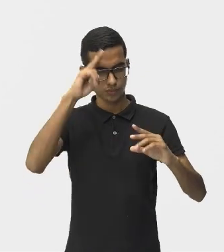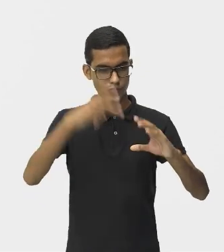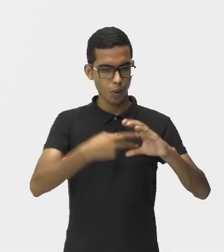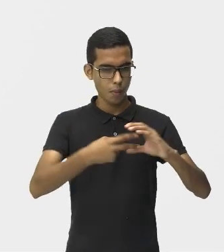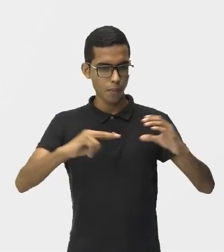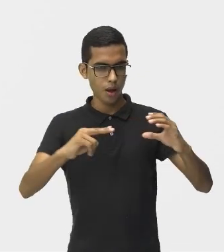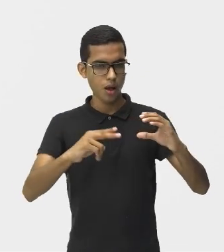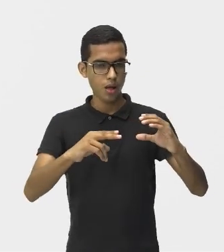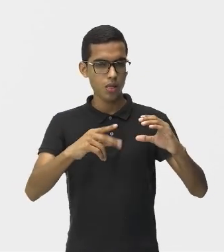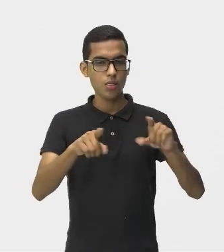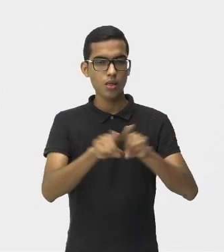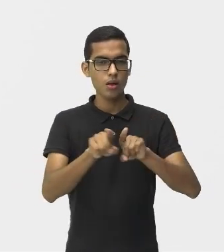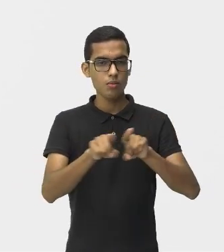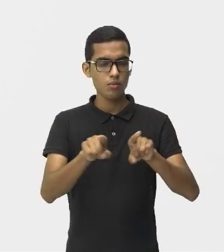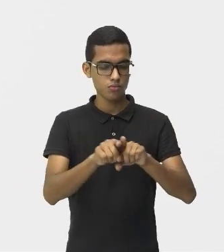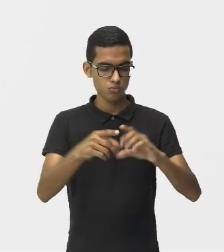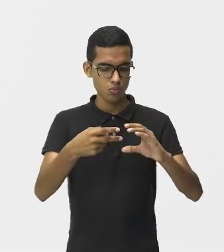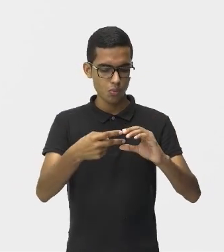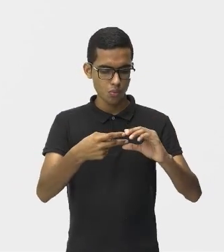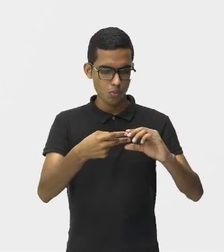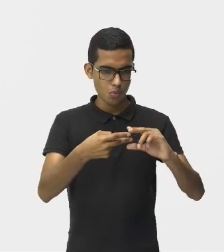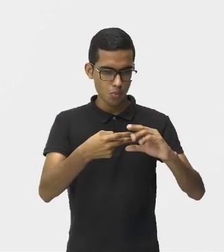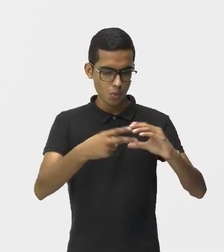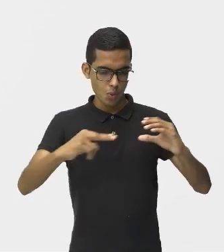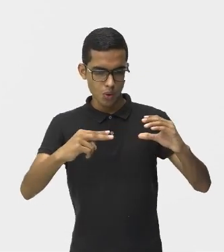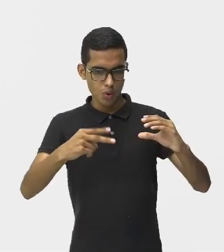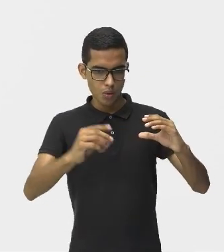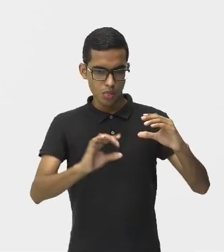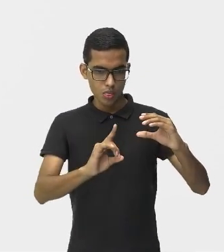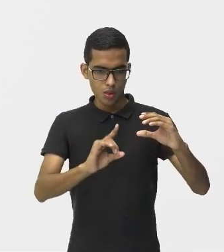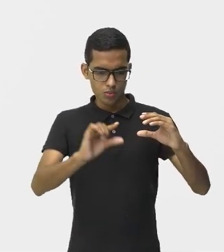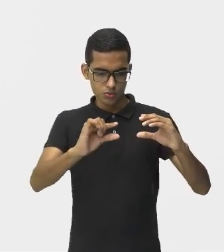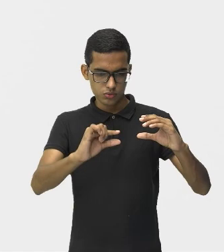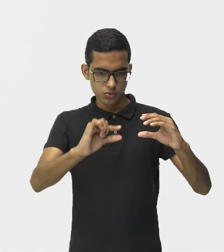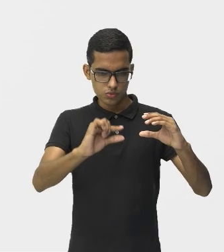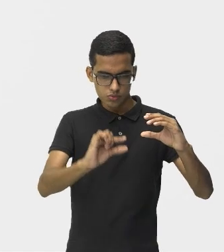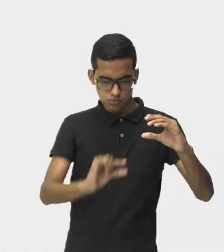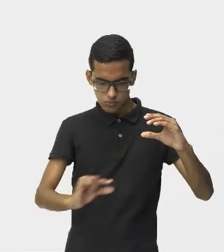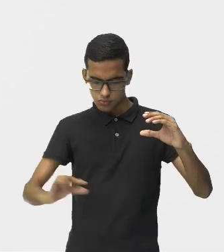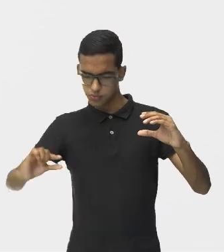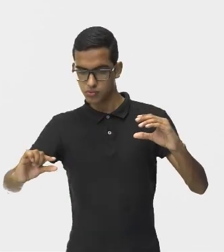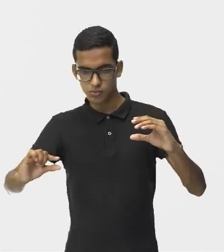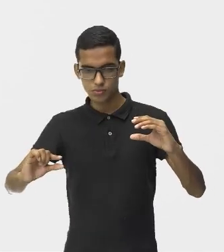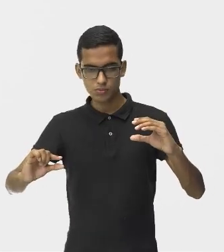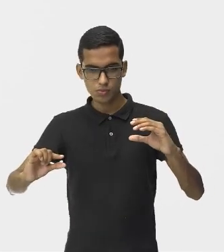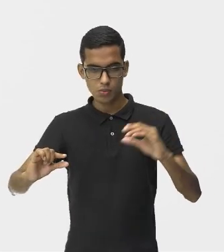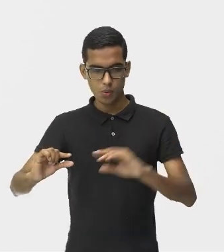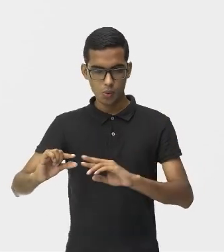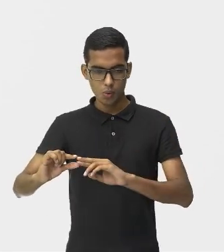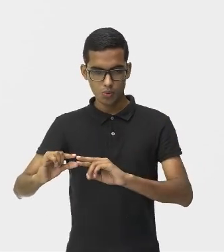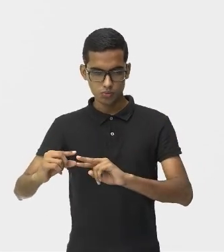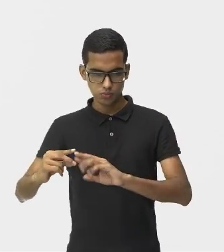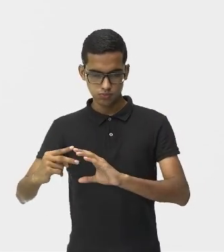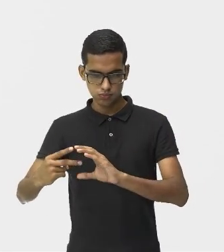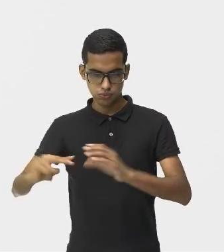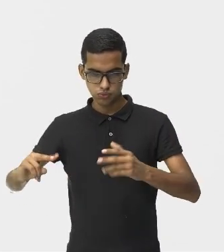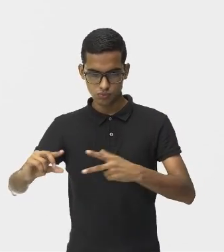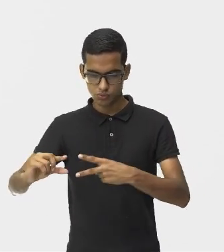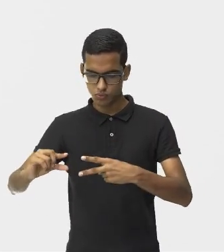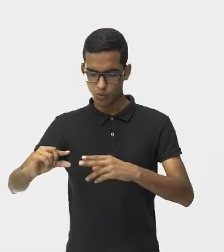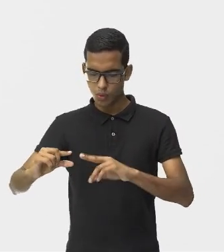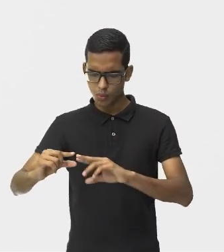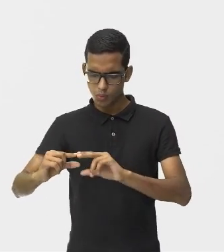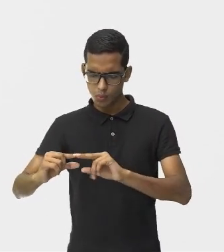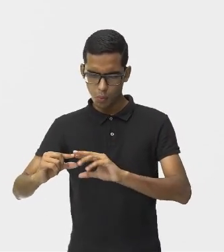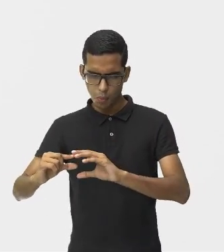quebrado, ele veio para o par de cromossomos 2. Ele está logo após o numeral 5. Tá? Então, o